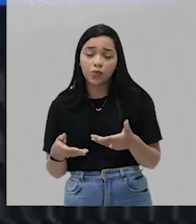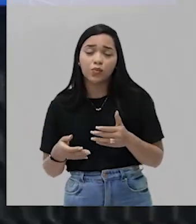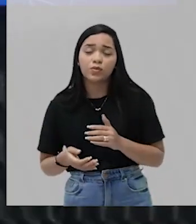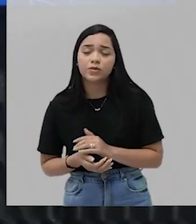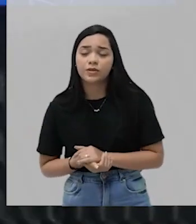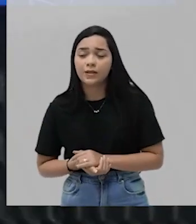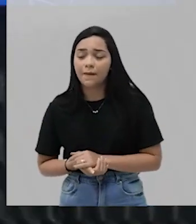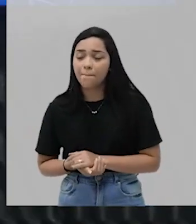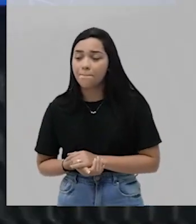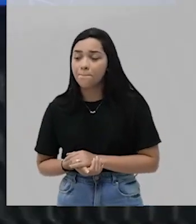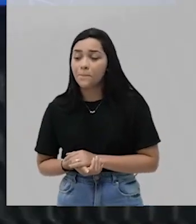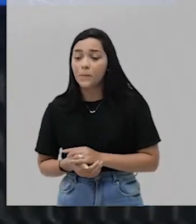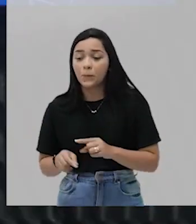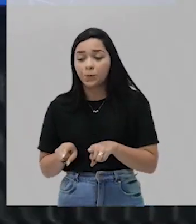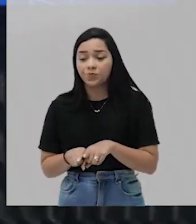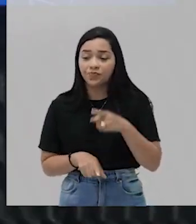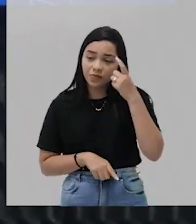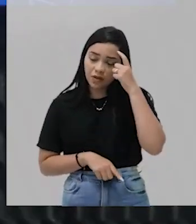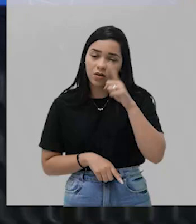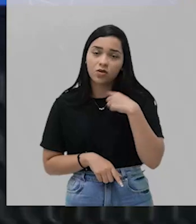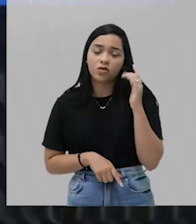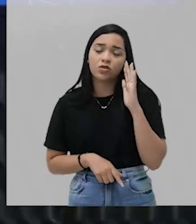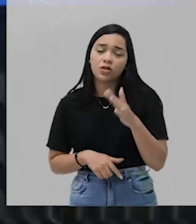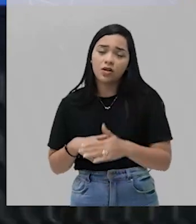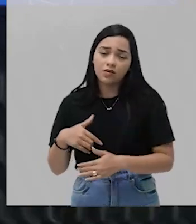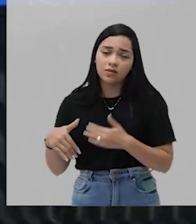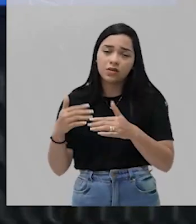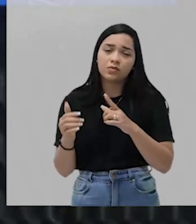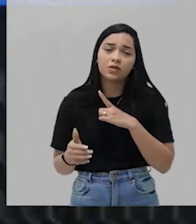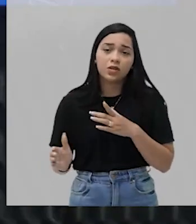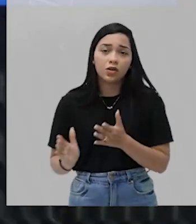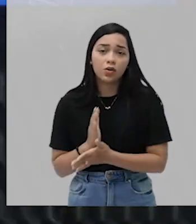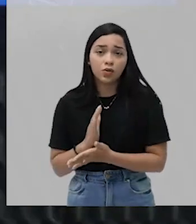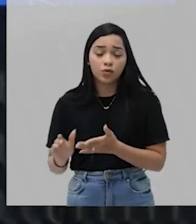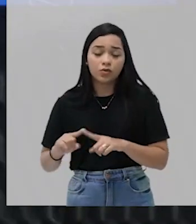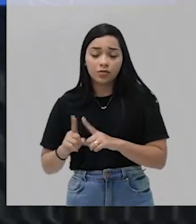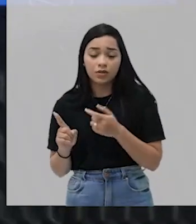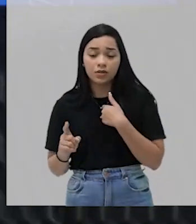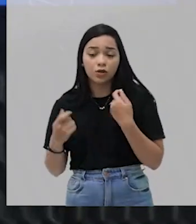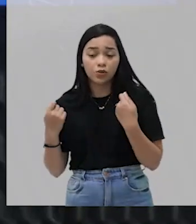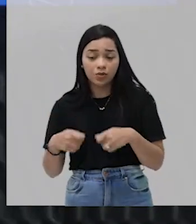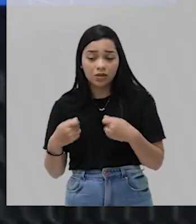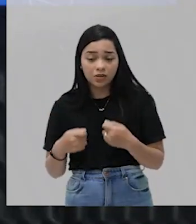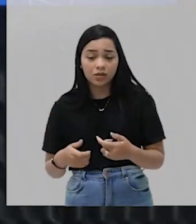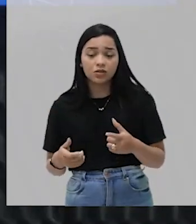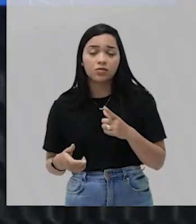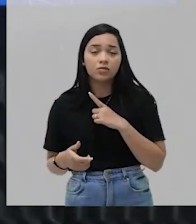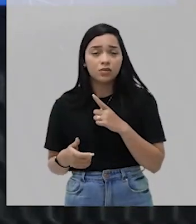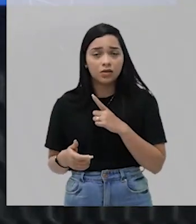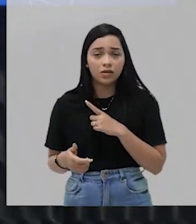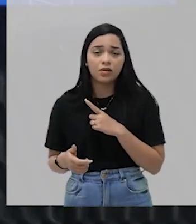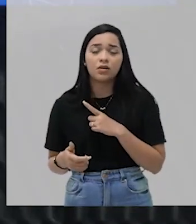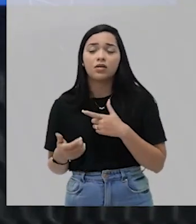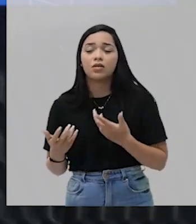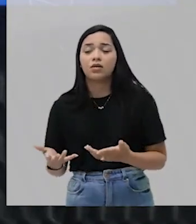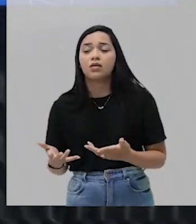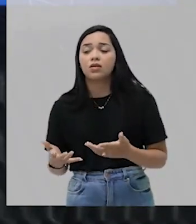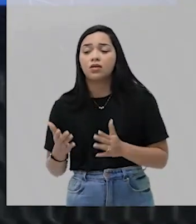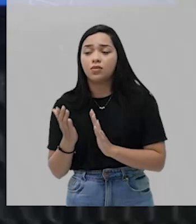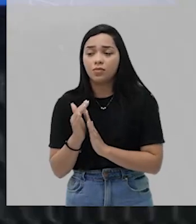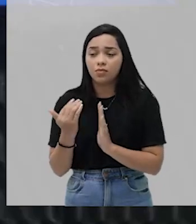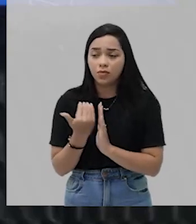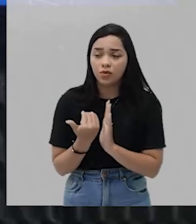atualidade. Apesar de saber que nós já avançamos em alguns pontos, mas é preciso se ter um